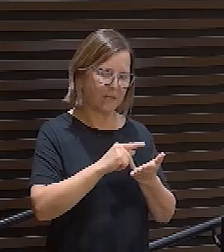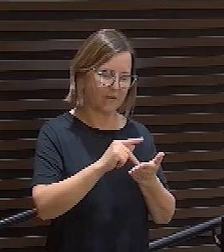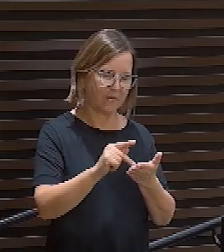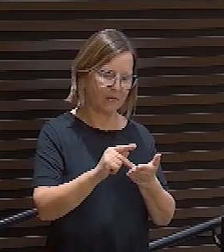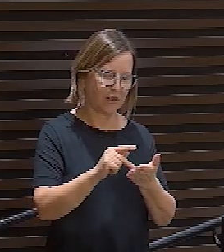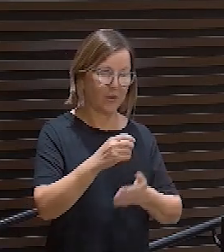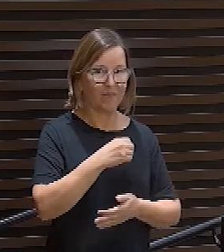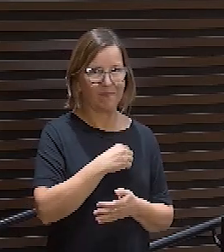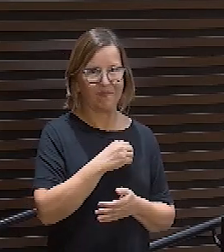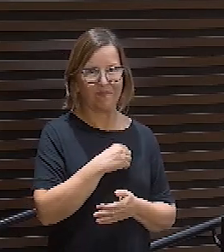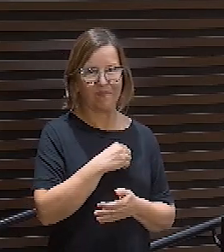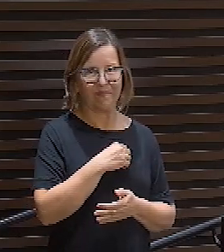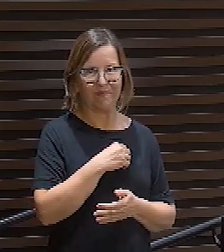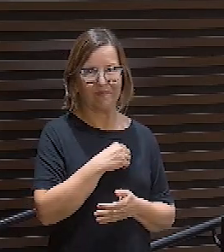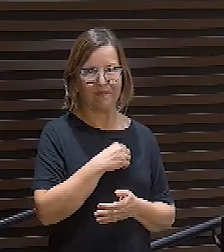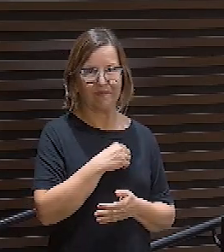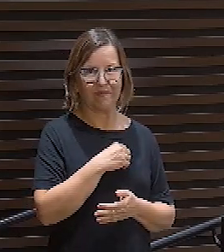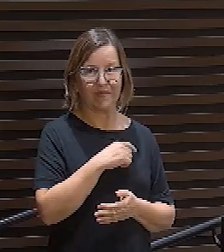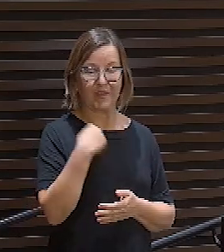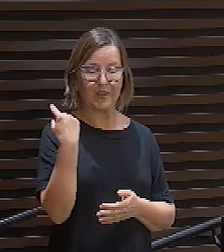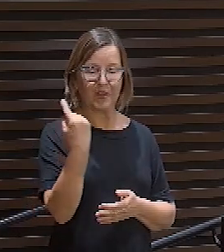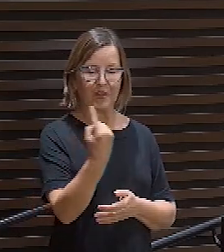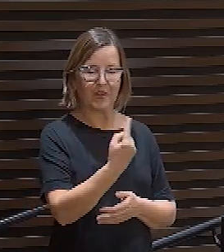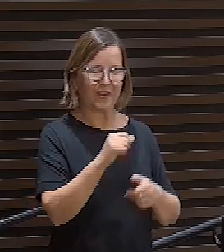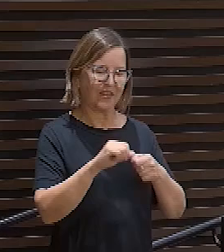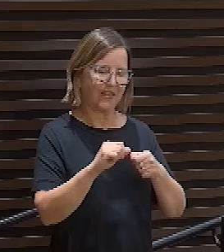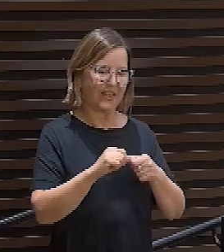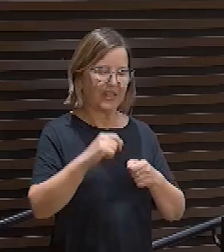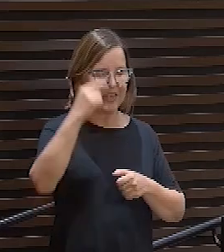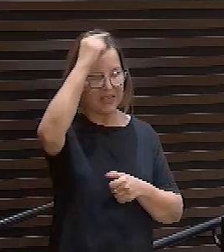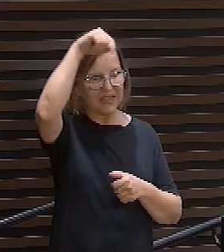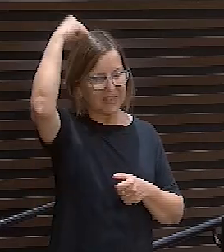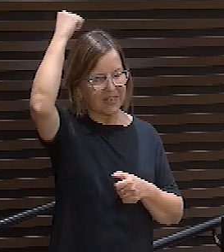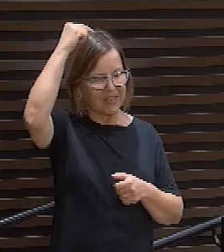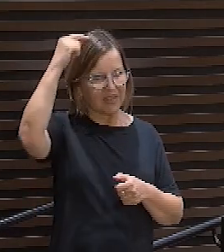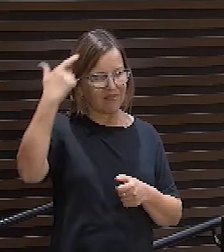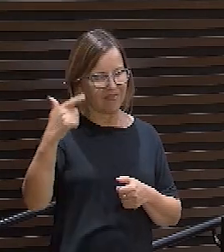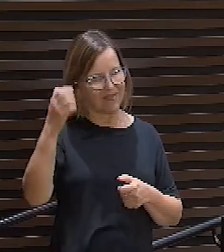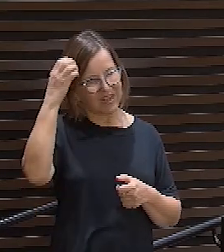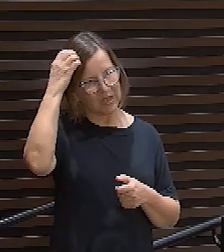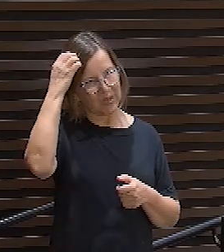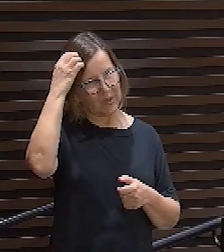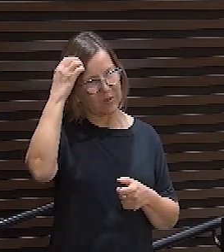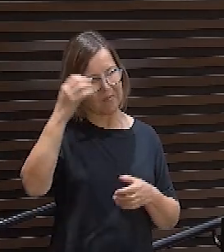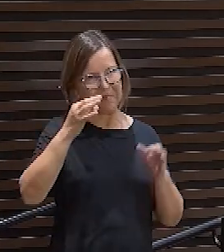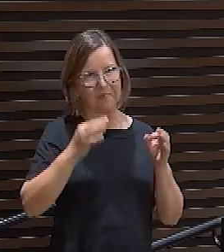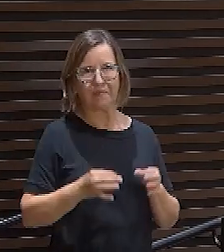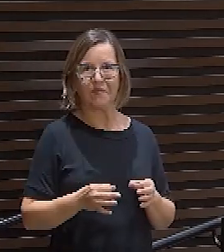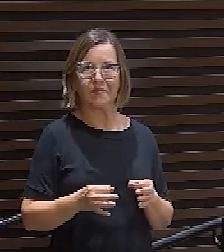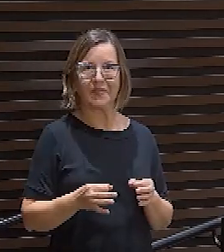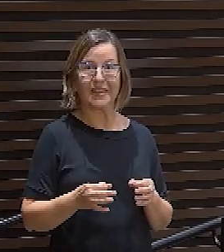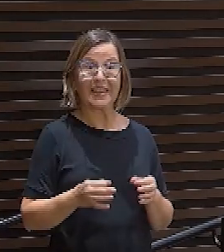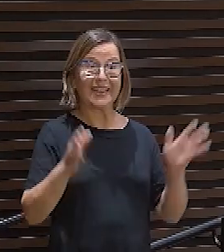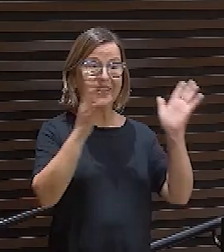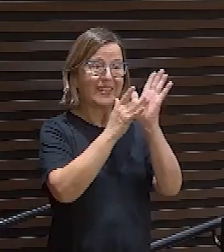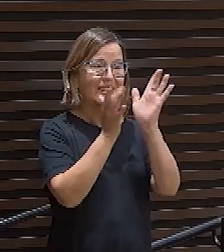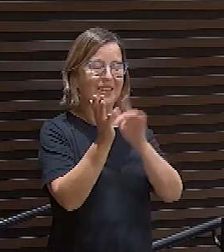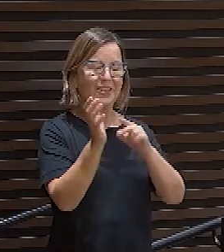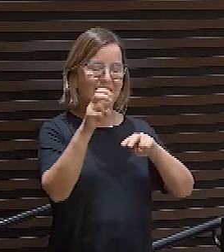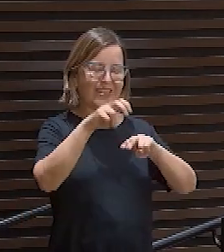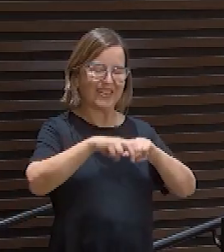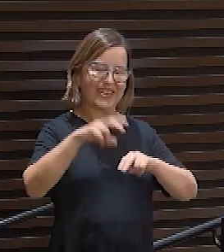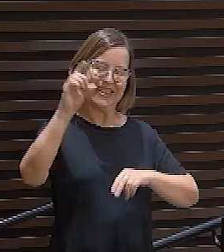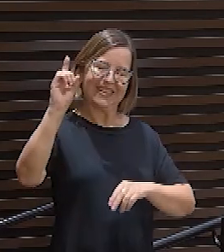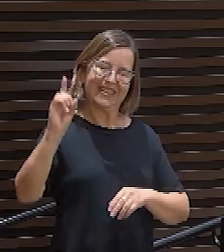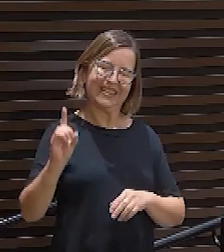purificação dos pecados, nos tornado santos, inculpáveis, irrepreensíveis, ele assentou-se à